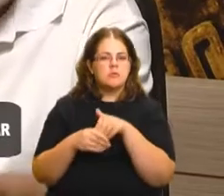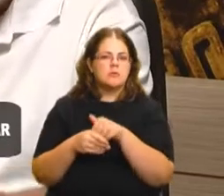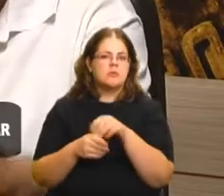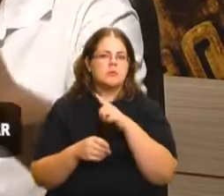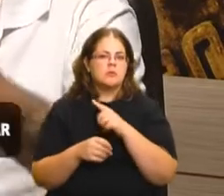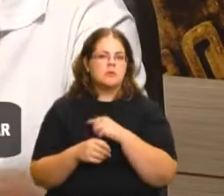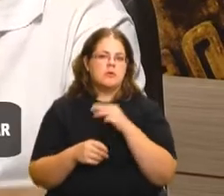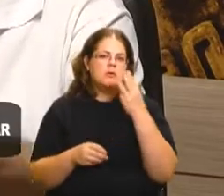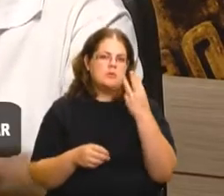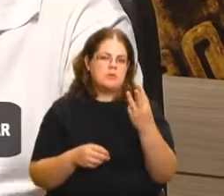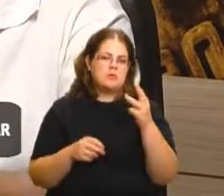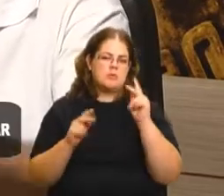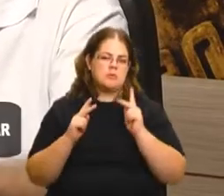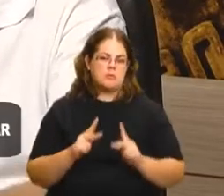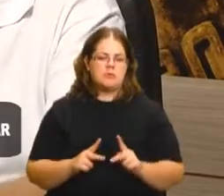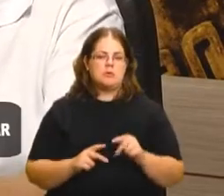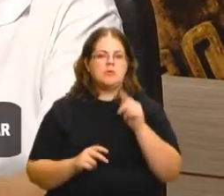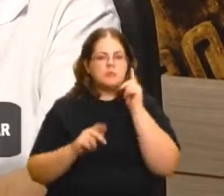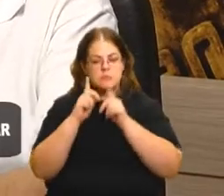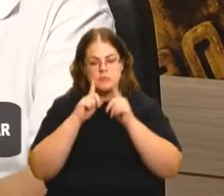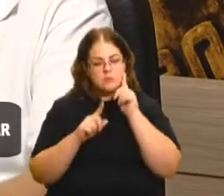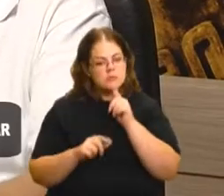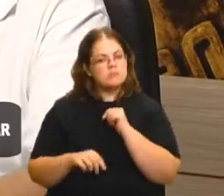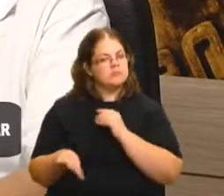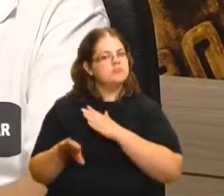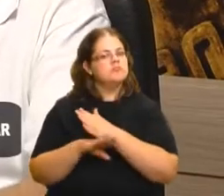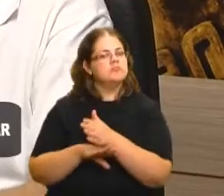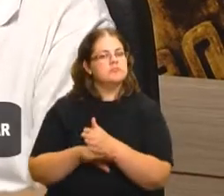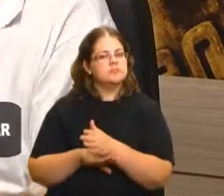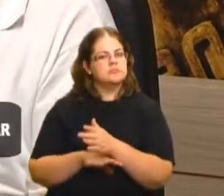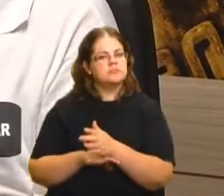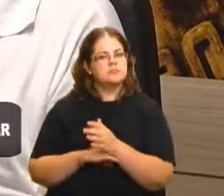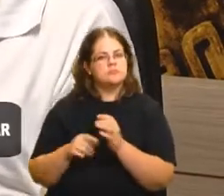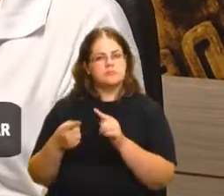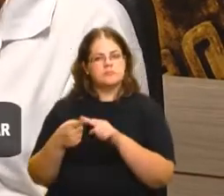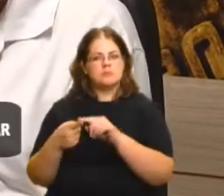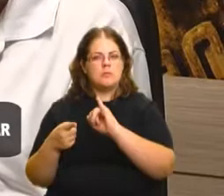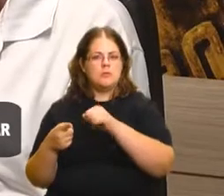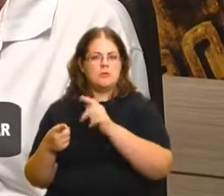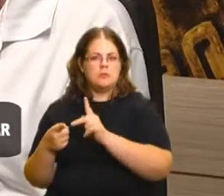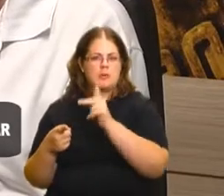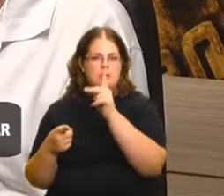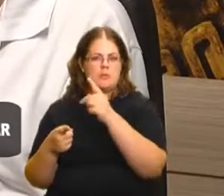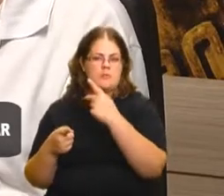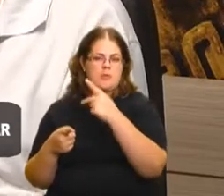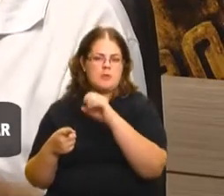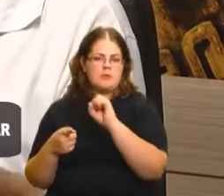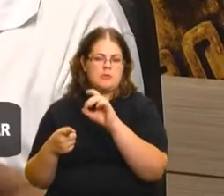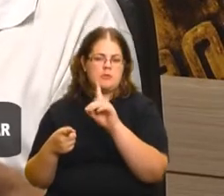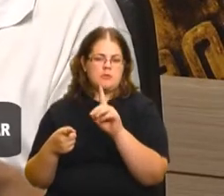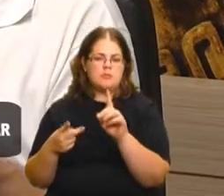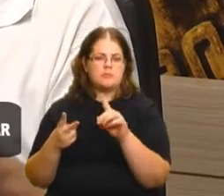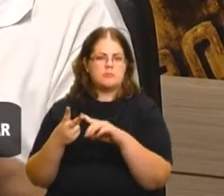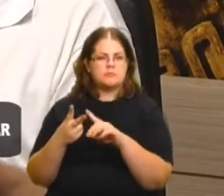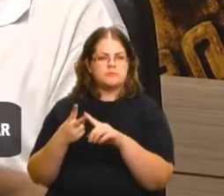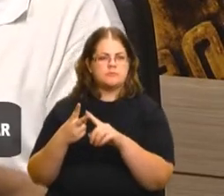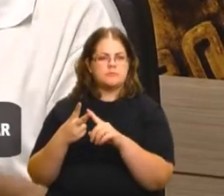ter mais, mas teria 3 candidatos com perspectiva de ganhar. Juscelino Kubitschek, pelo PSD,